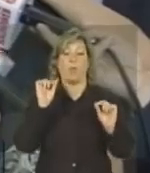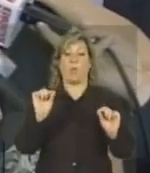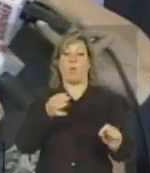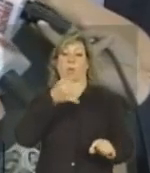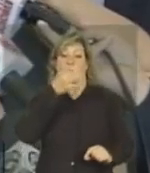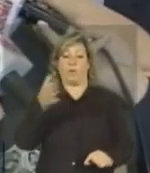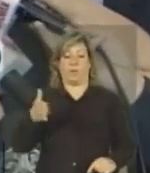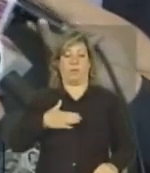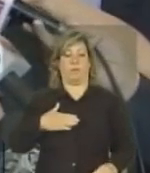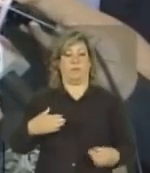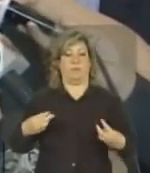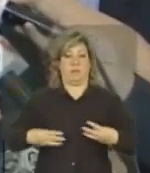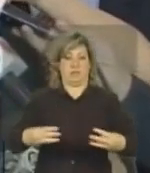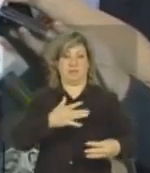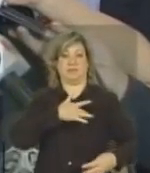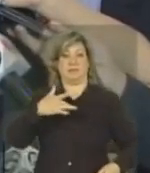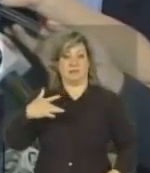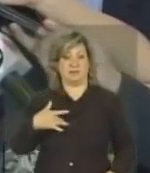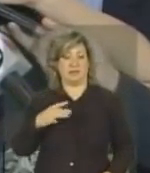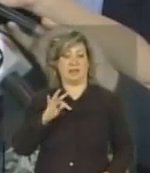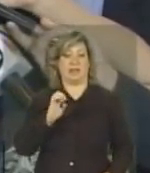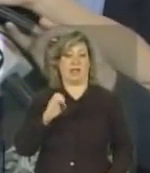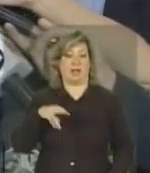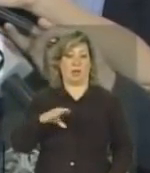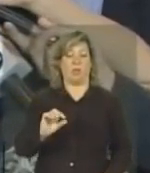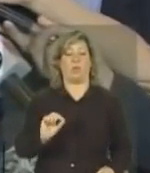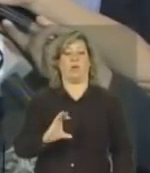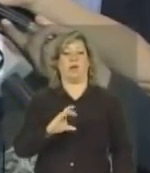Saúde, né? O conceito técnico, o conceito clássico.